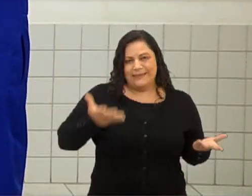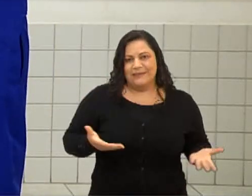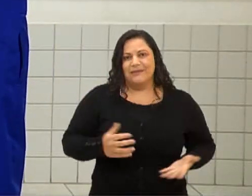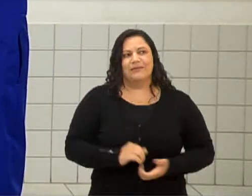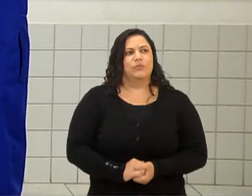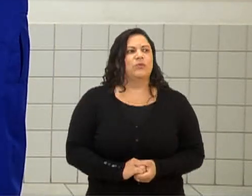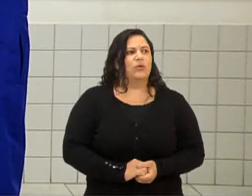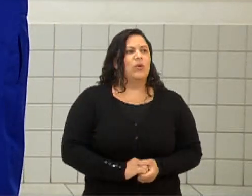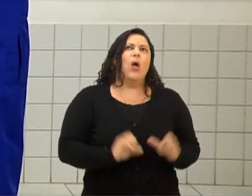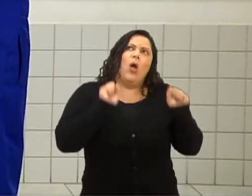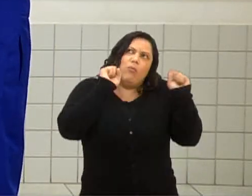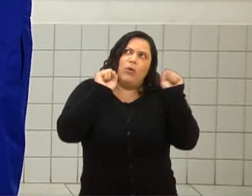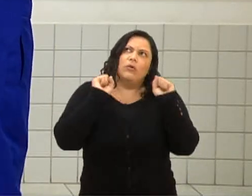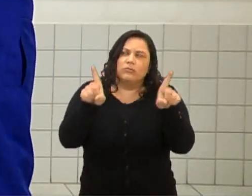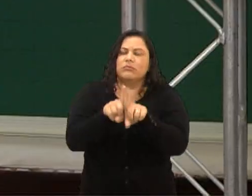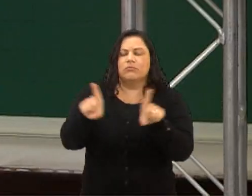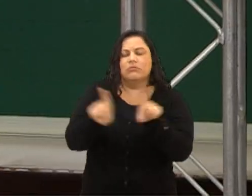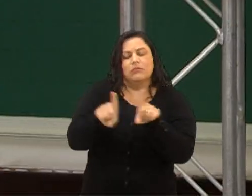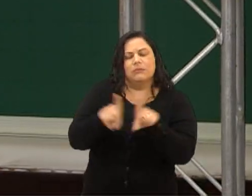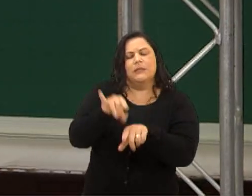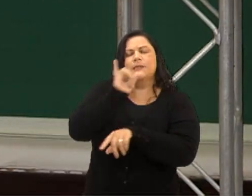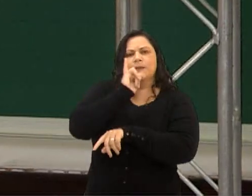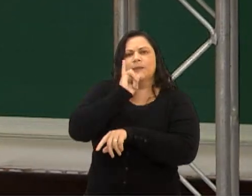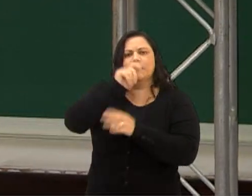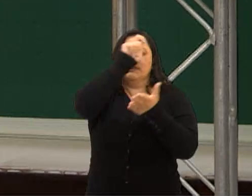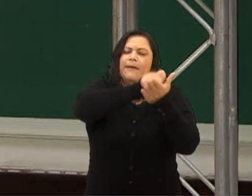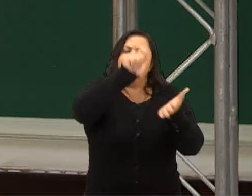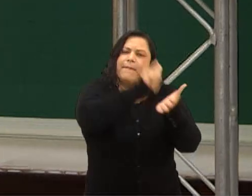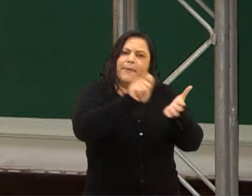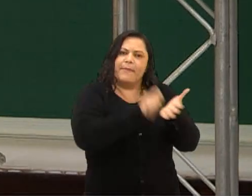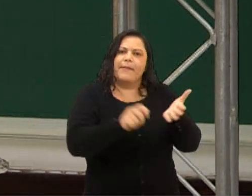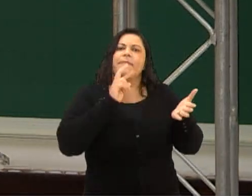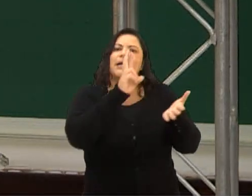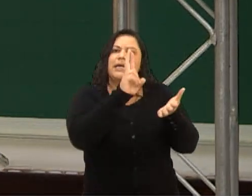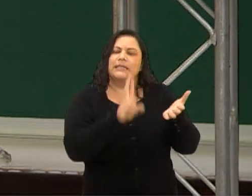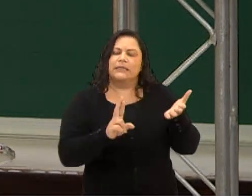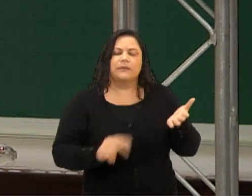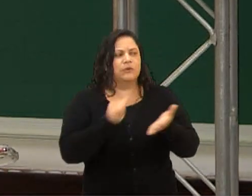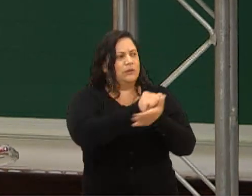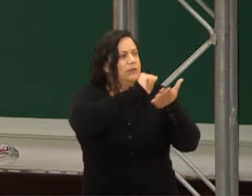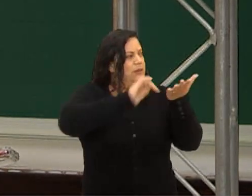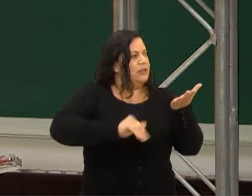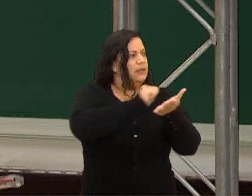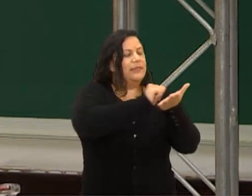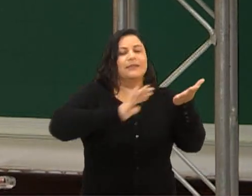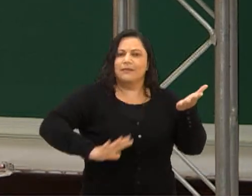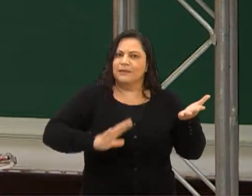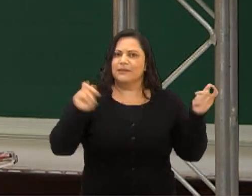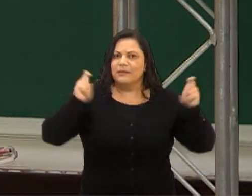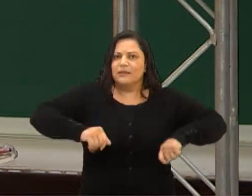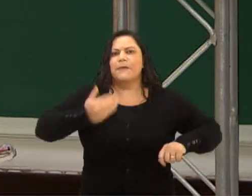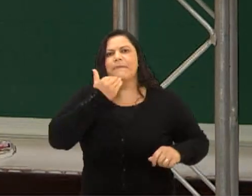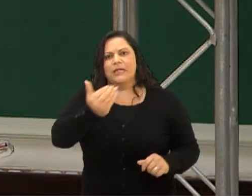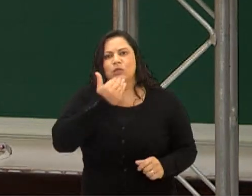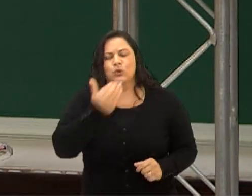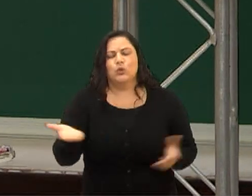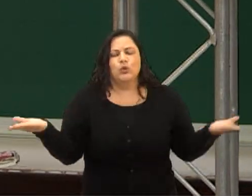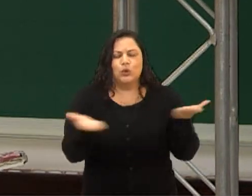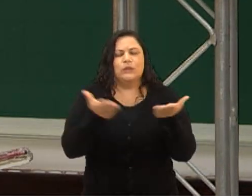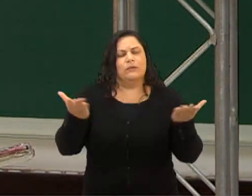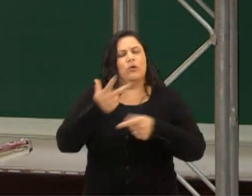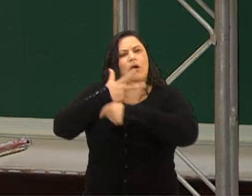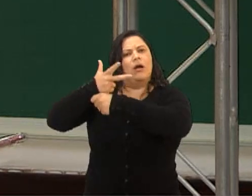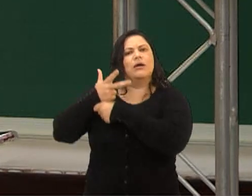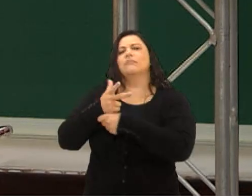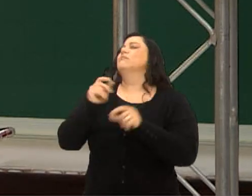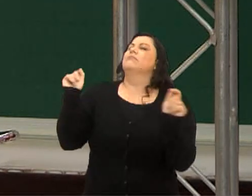posso também ter um exemplo assim. Escrevi a resposta dos exercícios solicitados nessa videoaula de língua portuguesa.